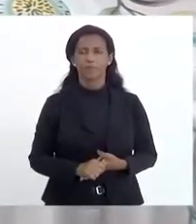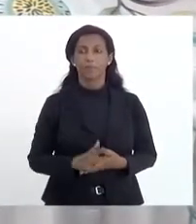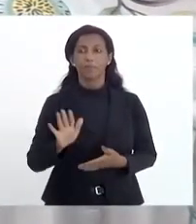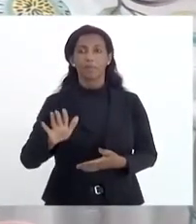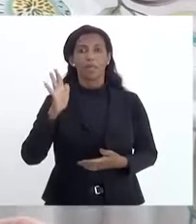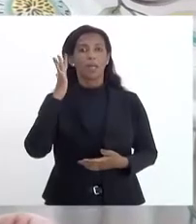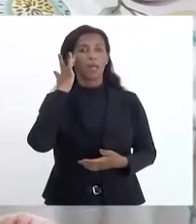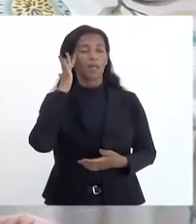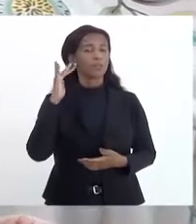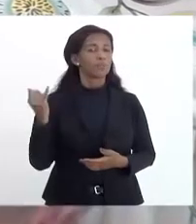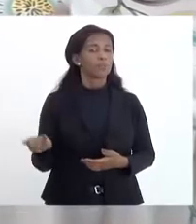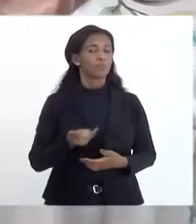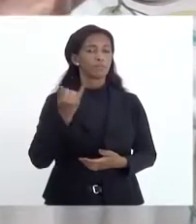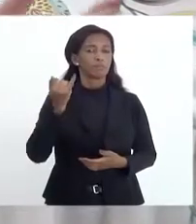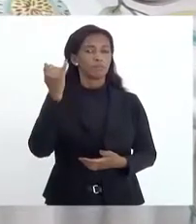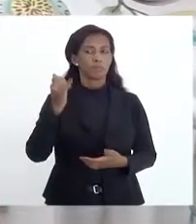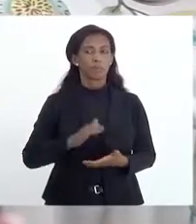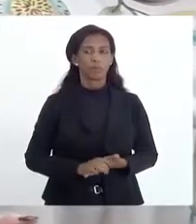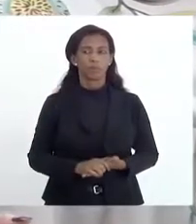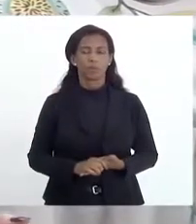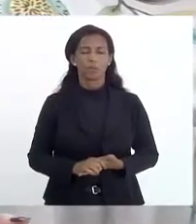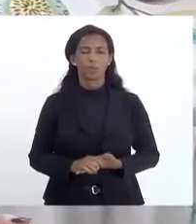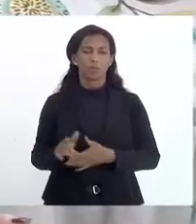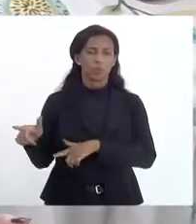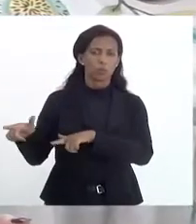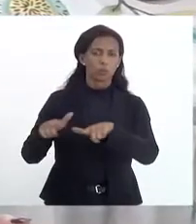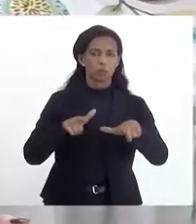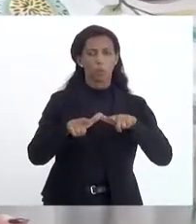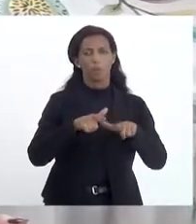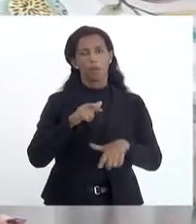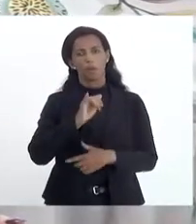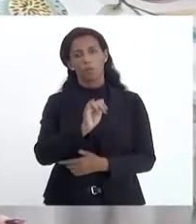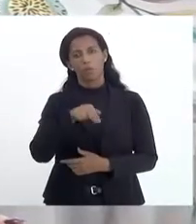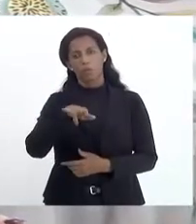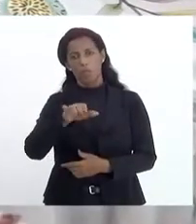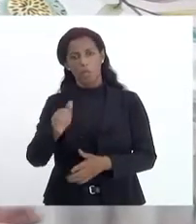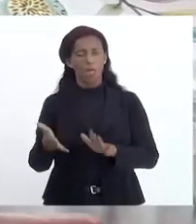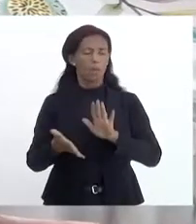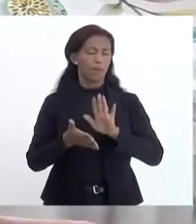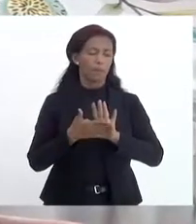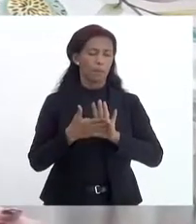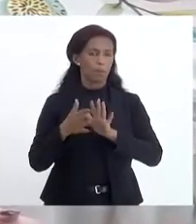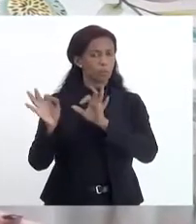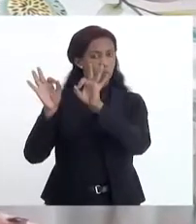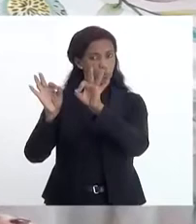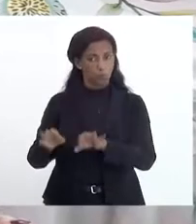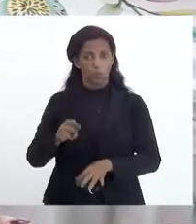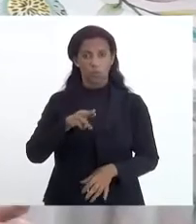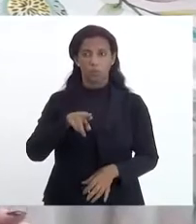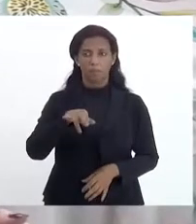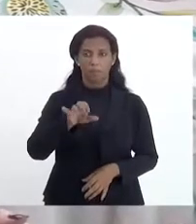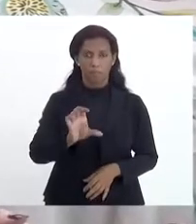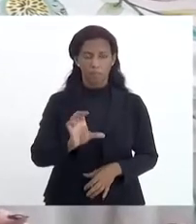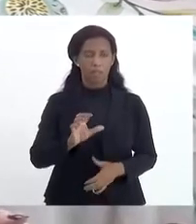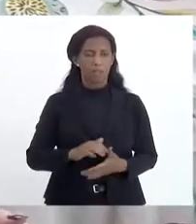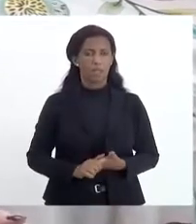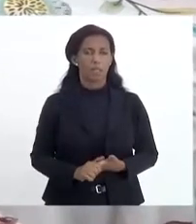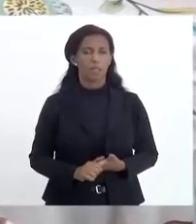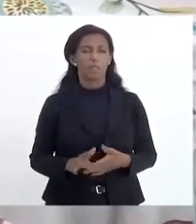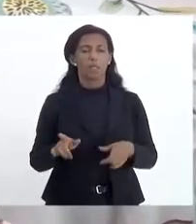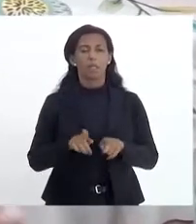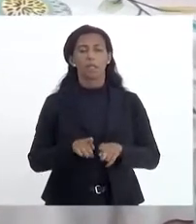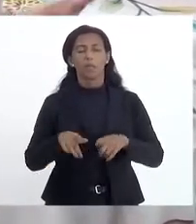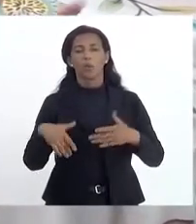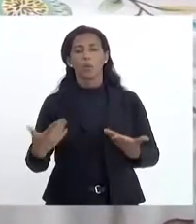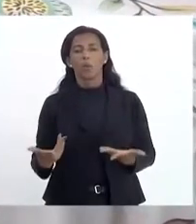acho importante a oitiva, sim, não é? Do INEA, uma proposta justa do deputado Mink, muito embora,